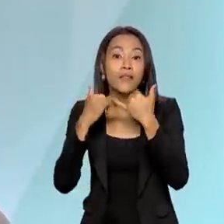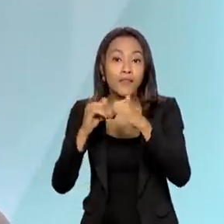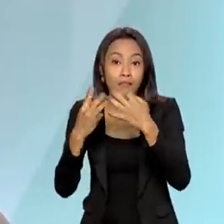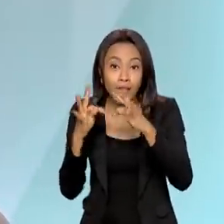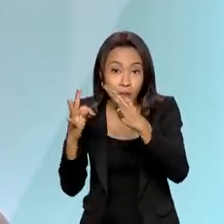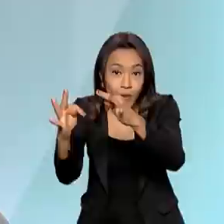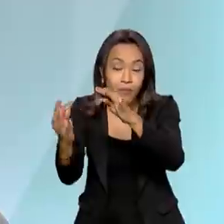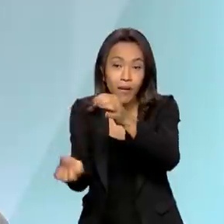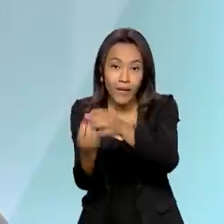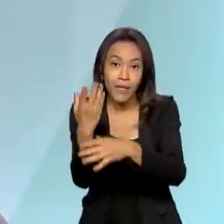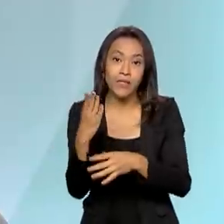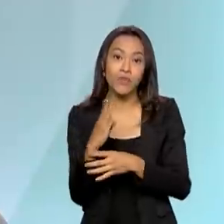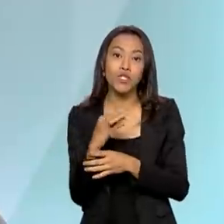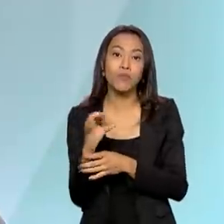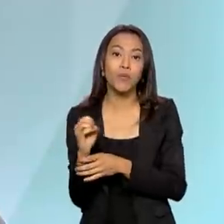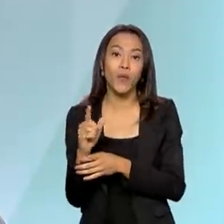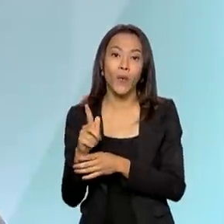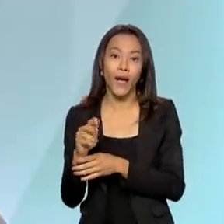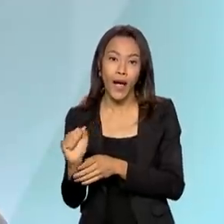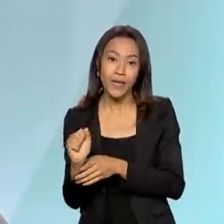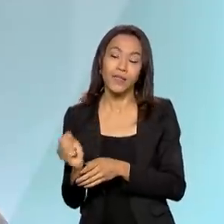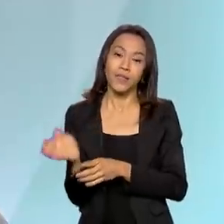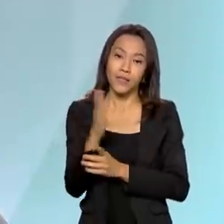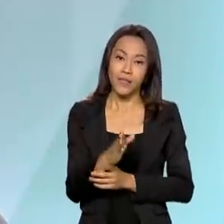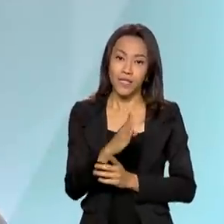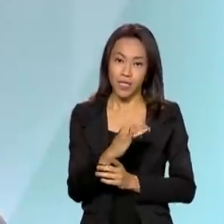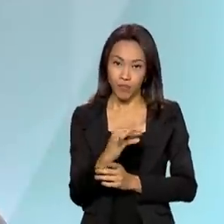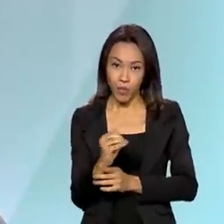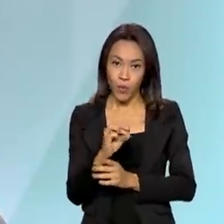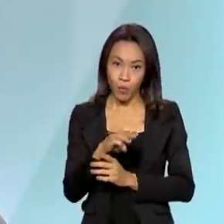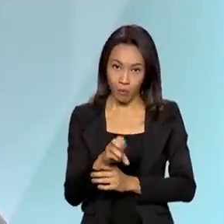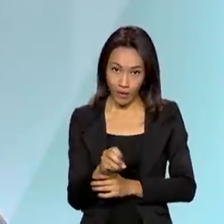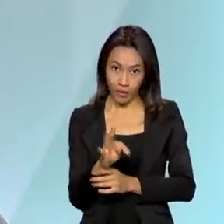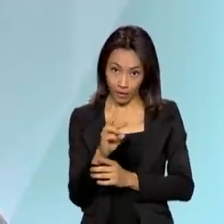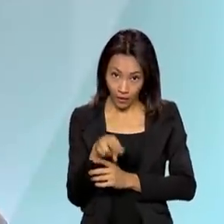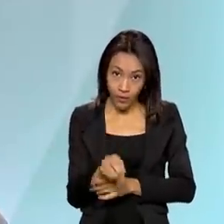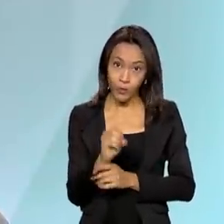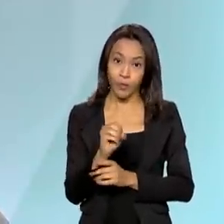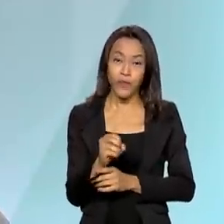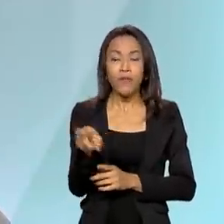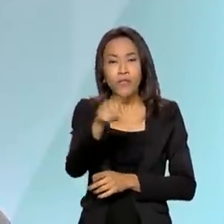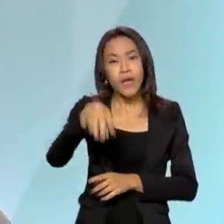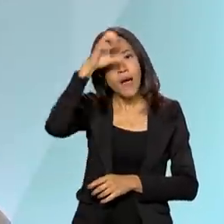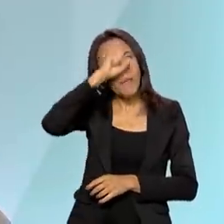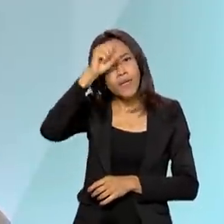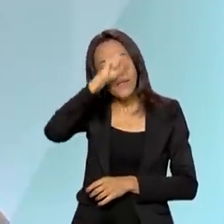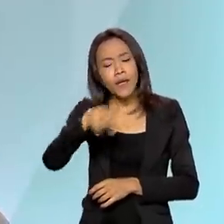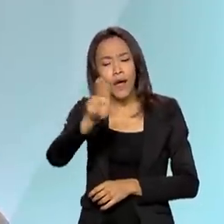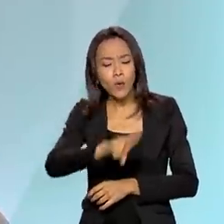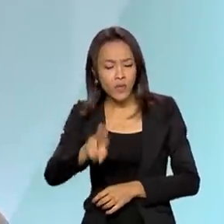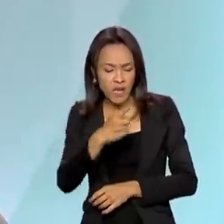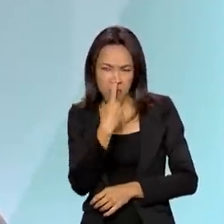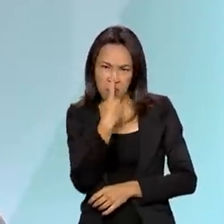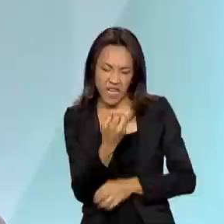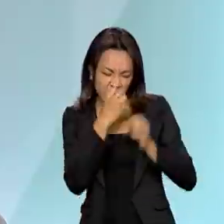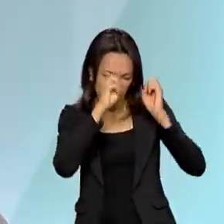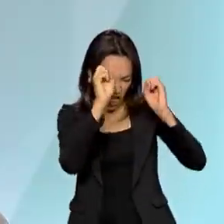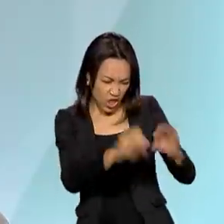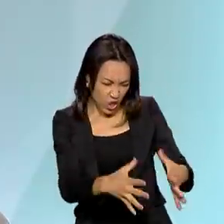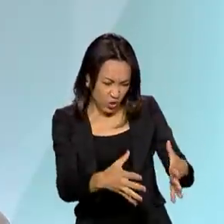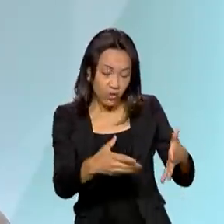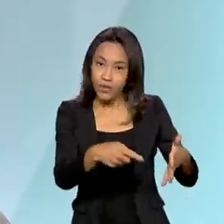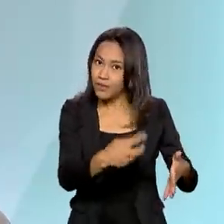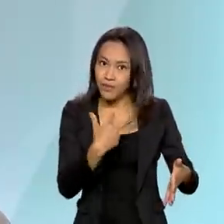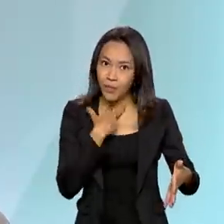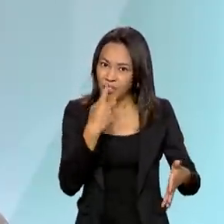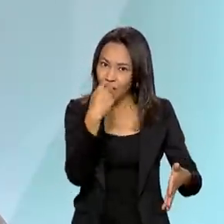biometano. Utilize as novas tecnologias. Aprenda a lidar com o resíduo. Aquilo que parecia lixo, pode não